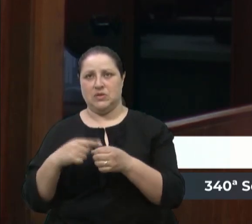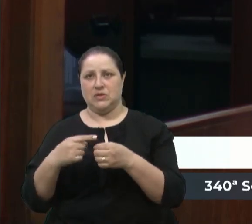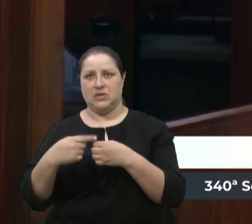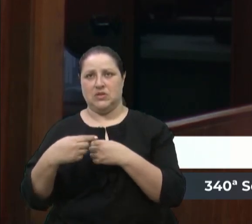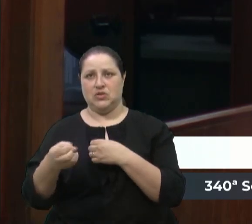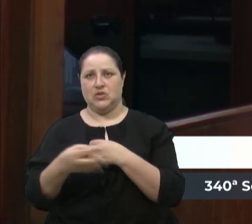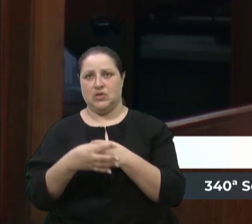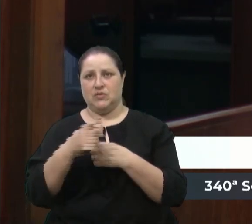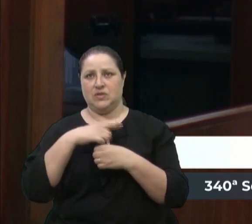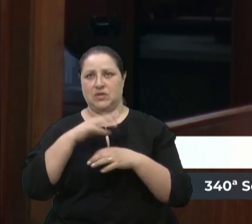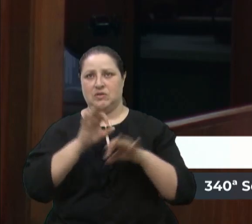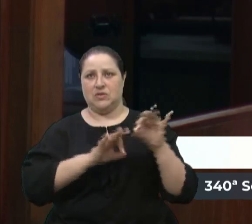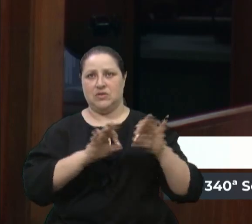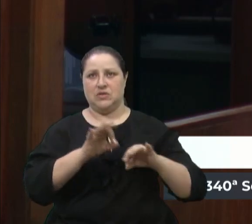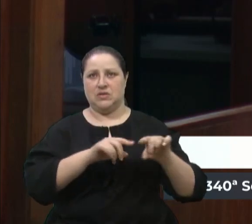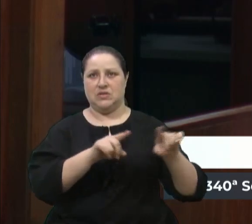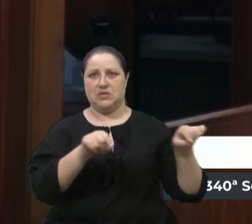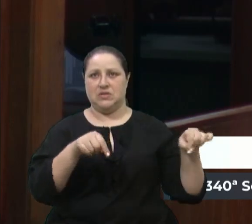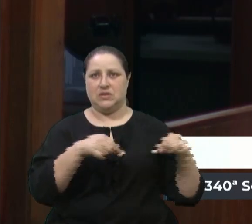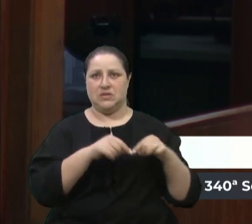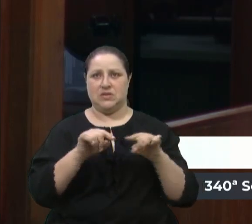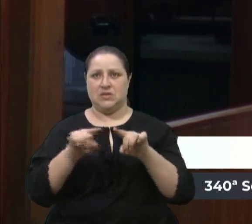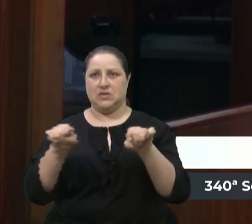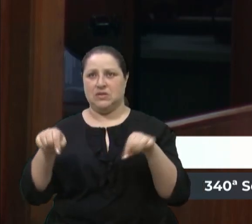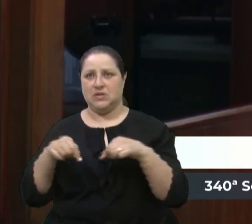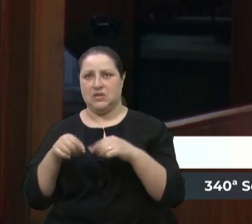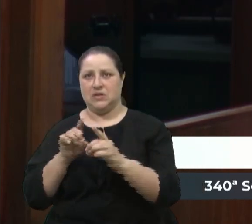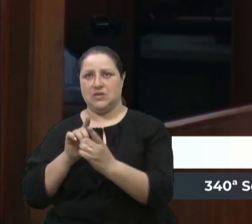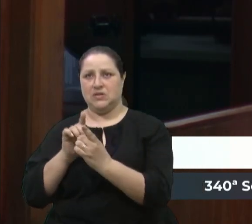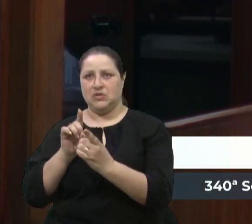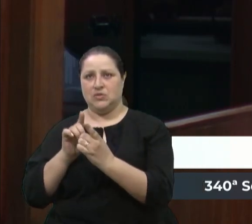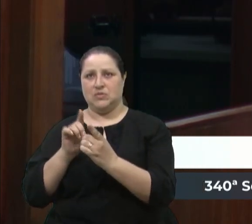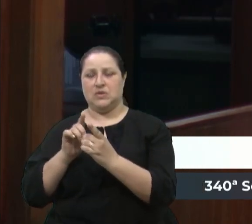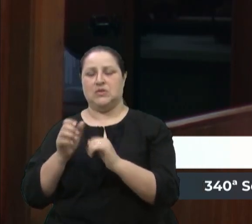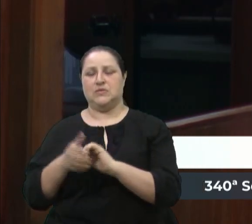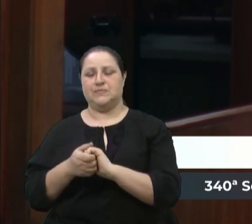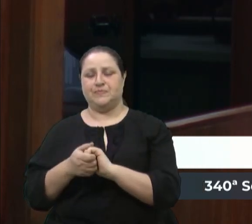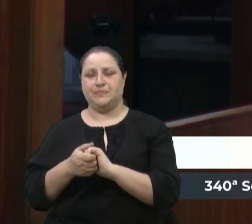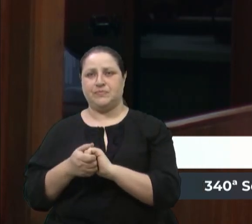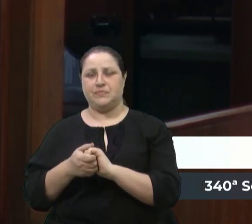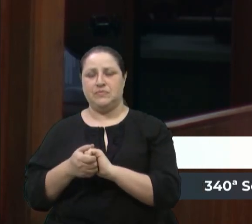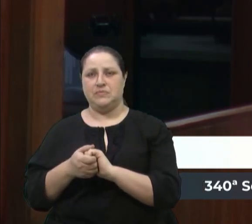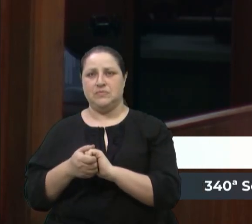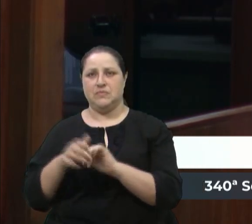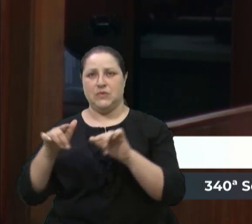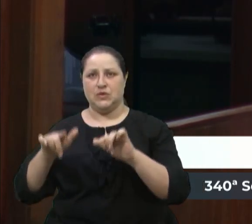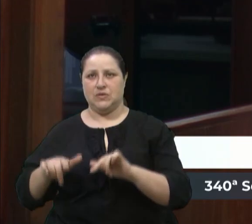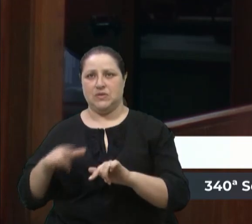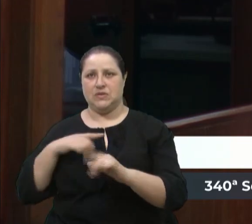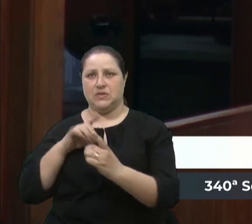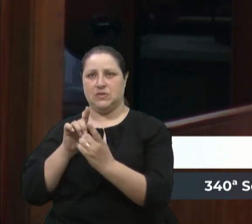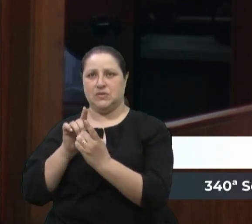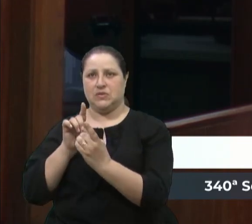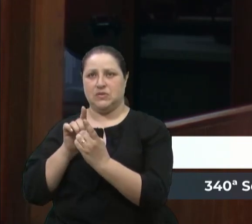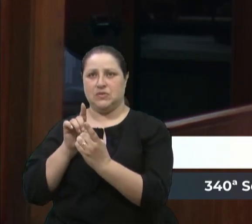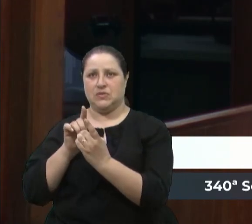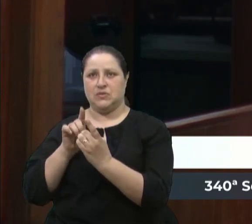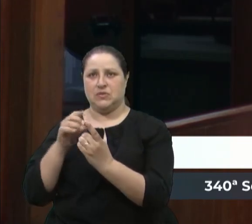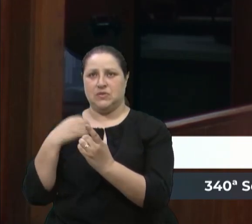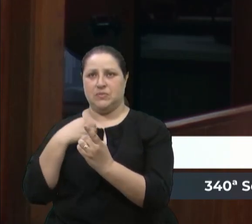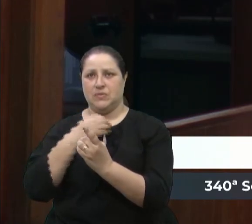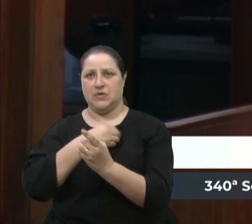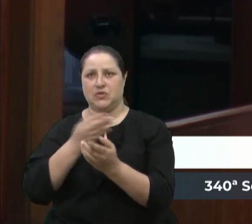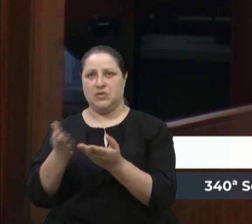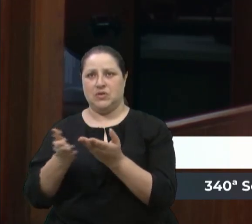demais salas necessárias. No local serão realizadas consultas médicas, atendimentos